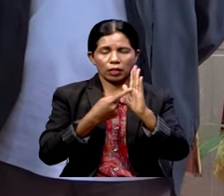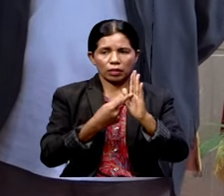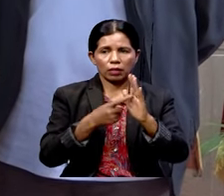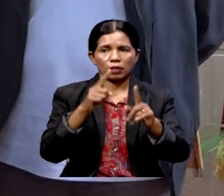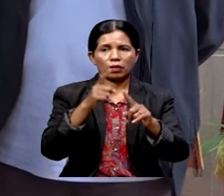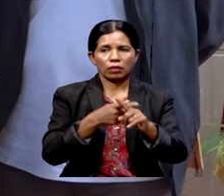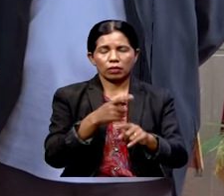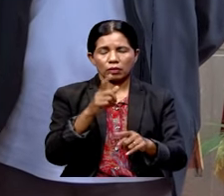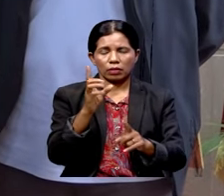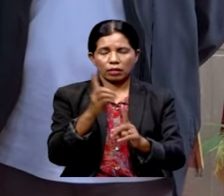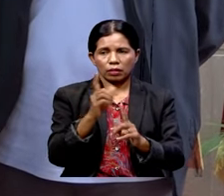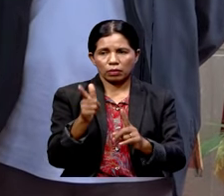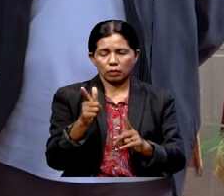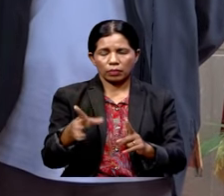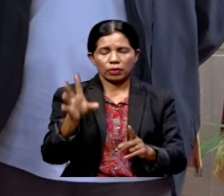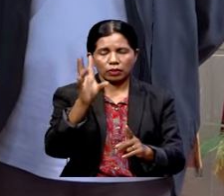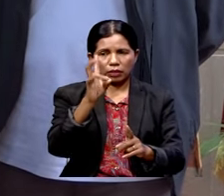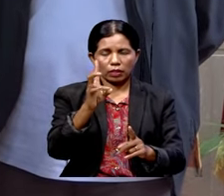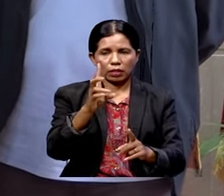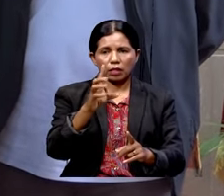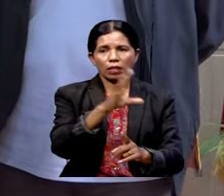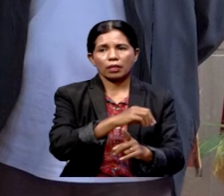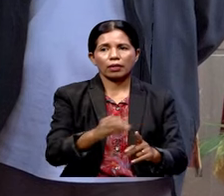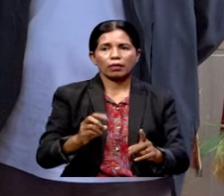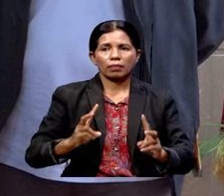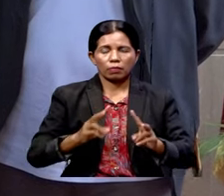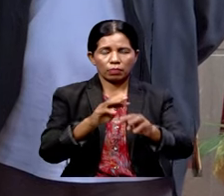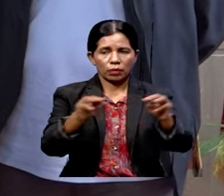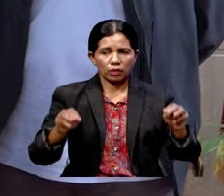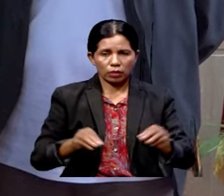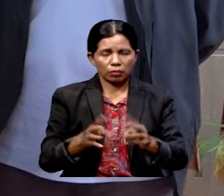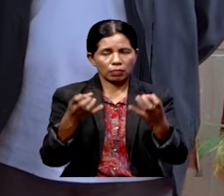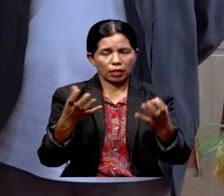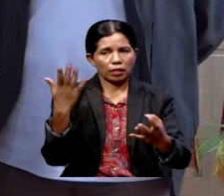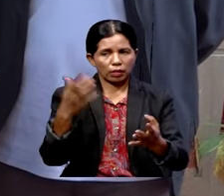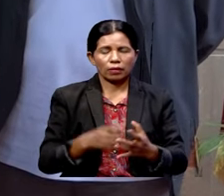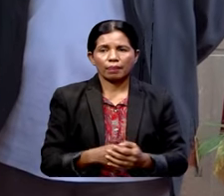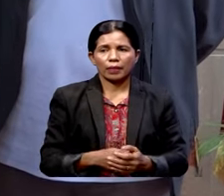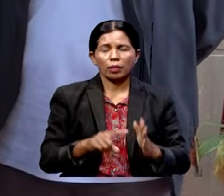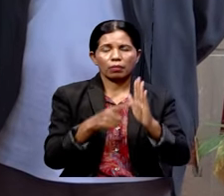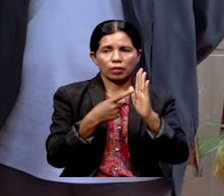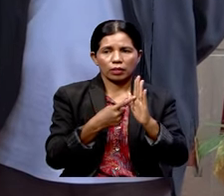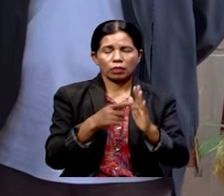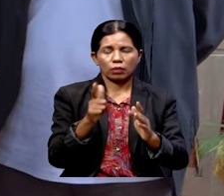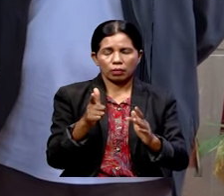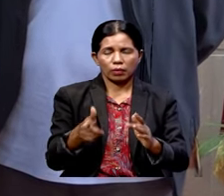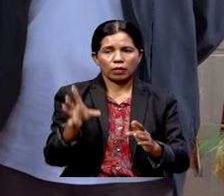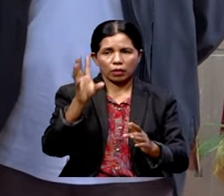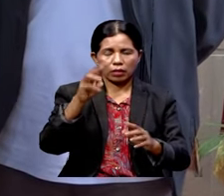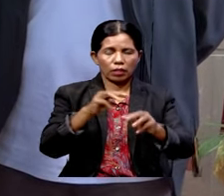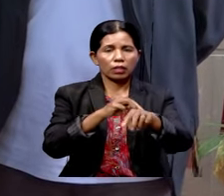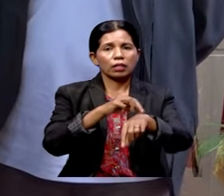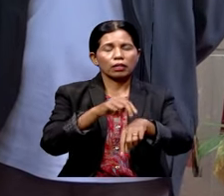dia 26 tama veterano sirne munisipi balun barakliu kume sakedas 26 neva a nivel